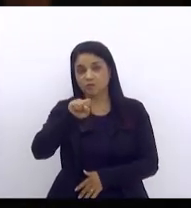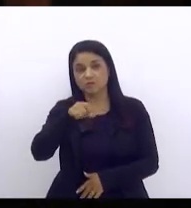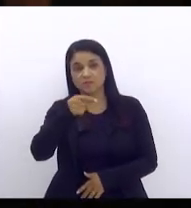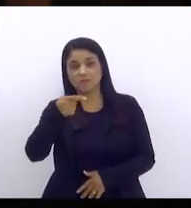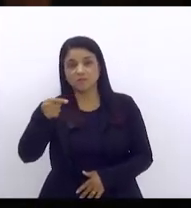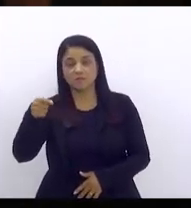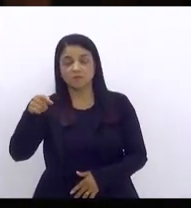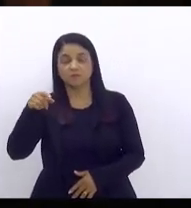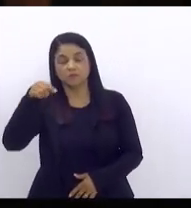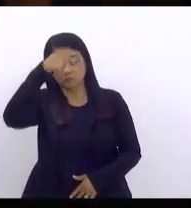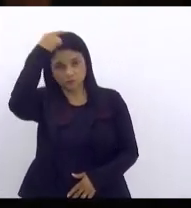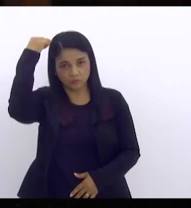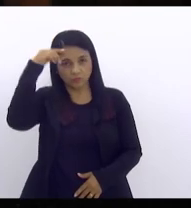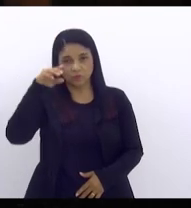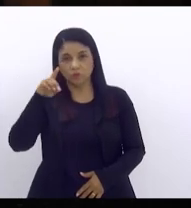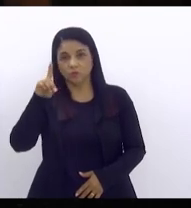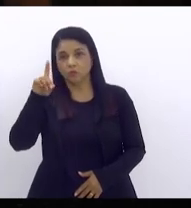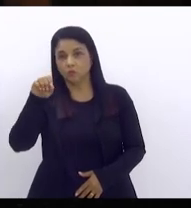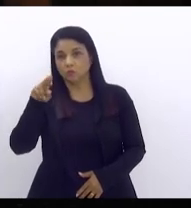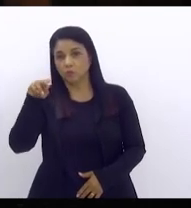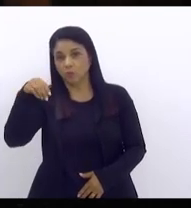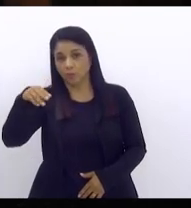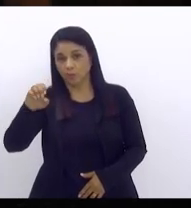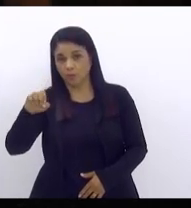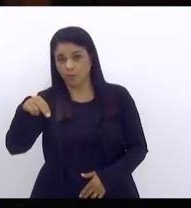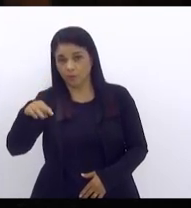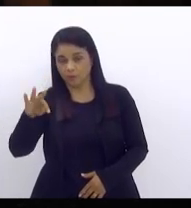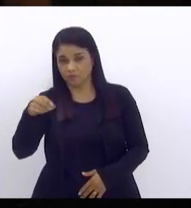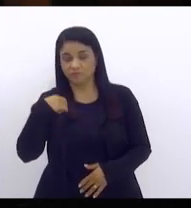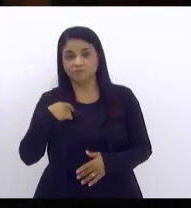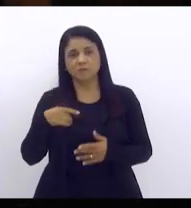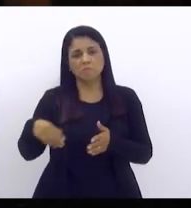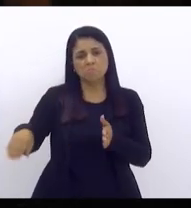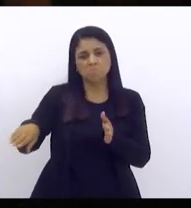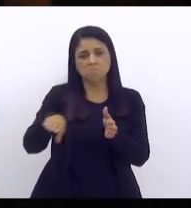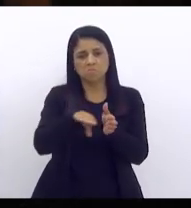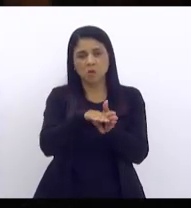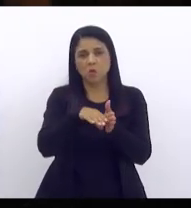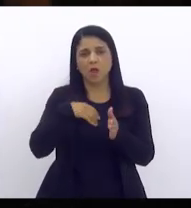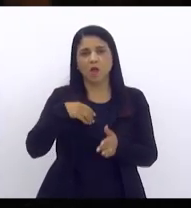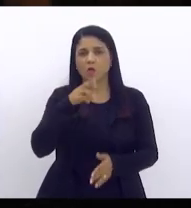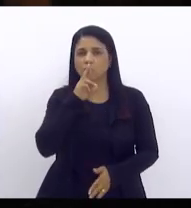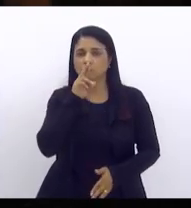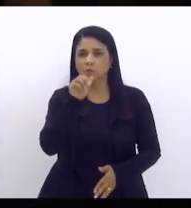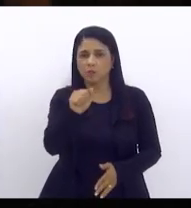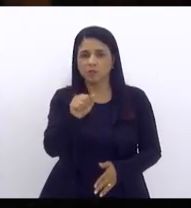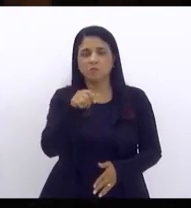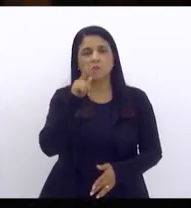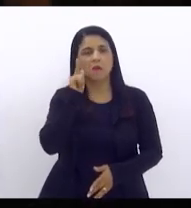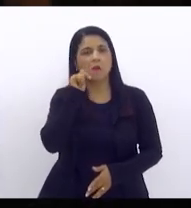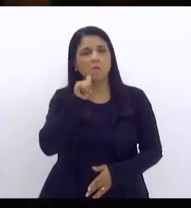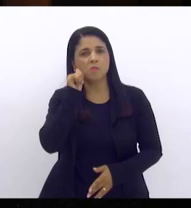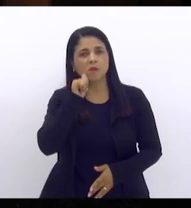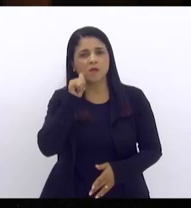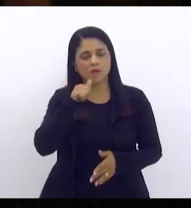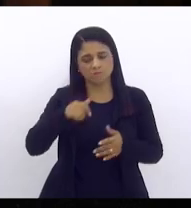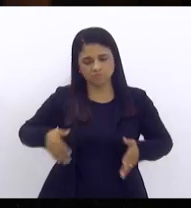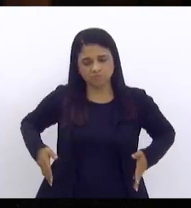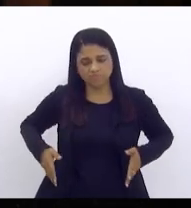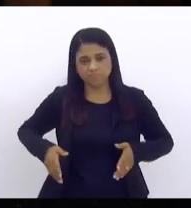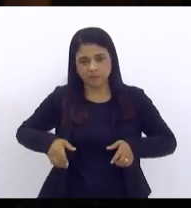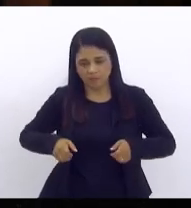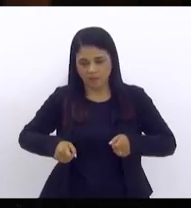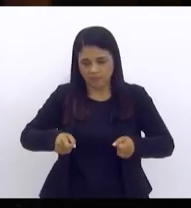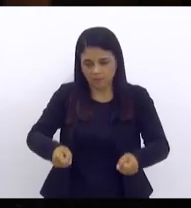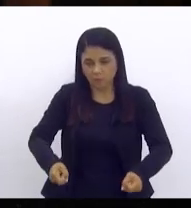deputado Rodrigo Amorim, ele parou o carro para desembarcar, deputado Josemar, uma senhora que faz uso de andador.